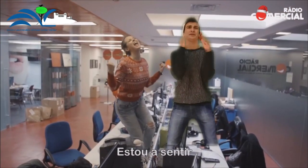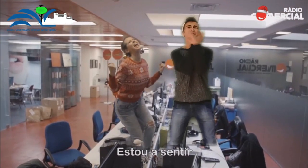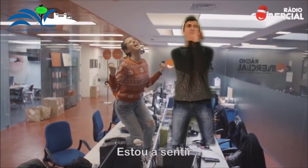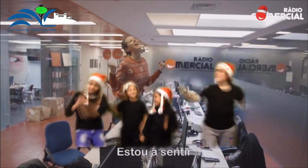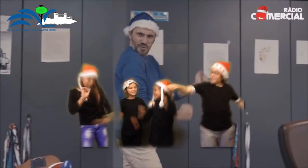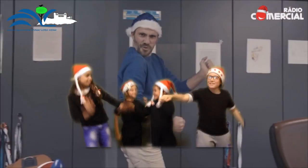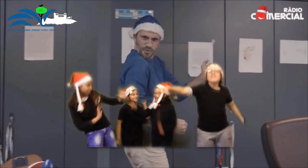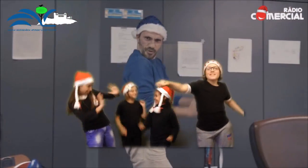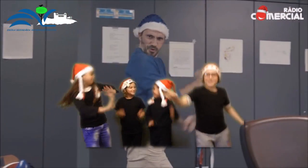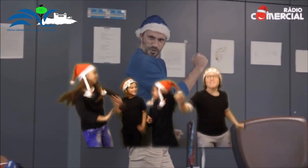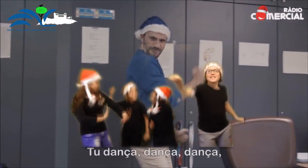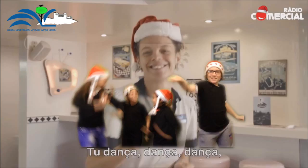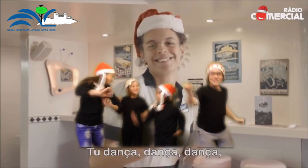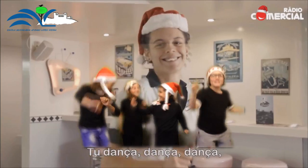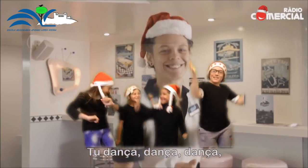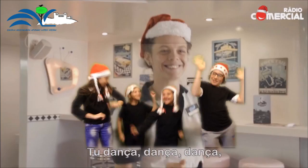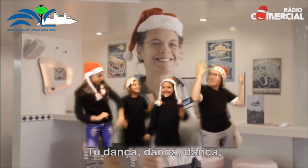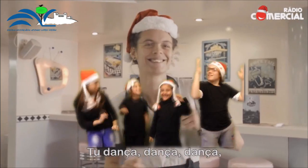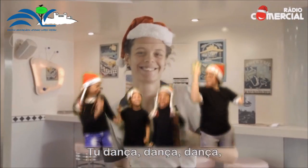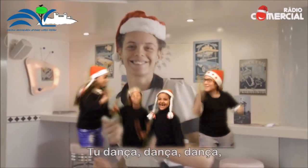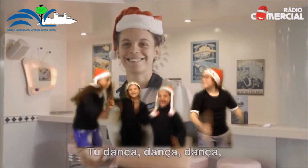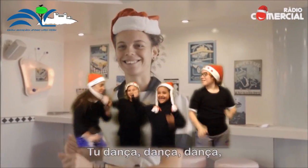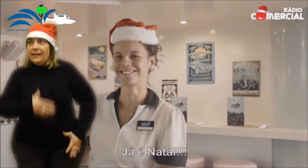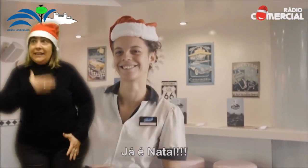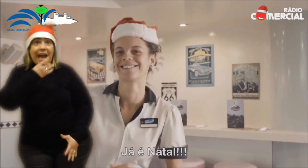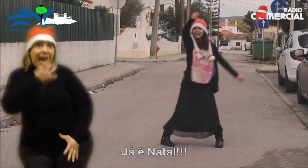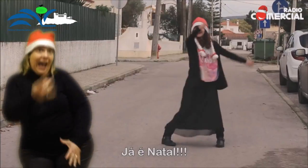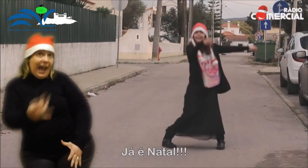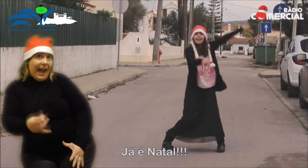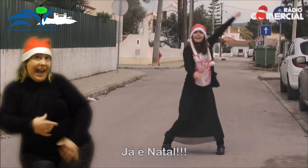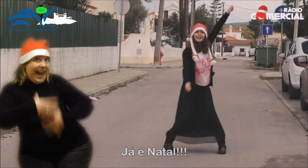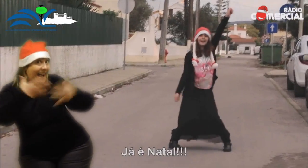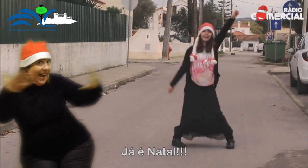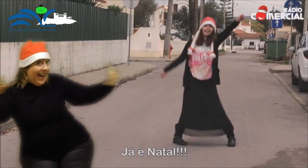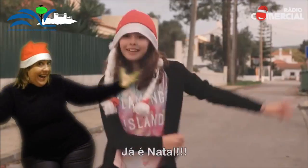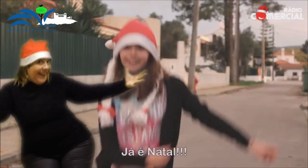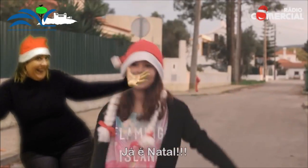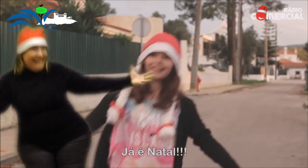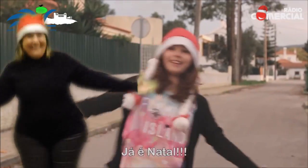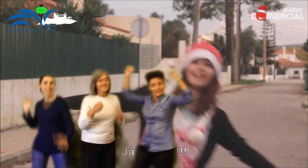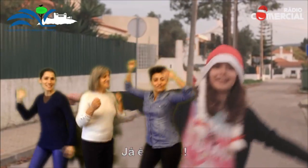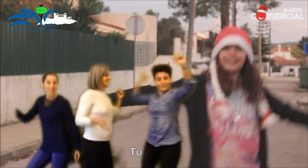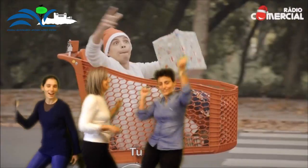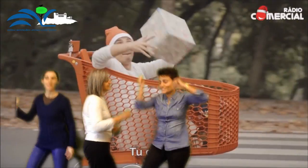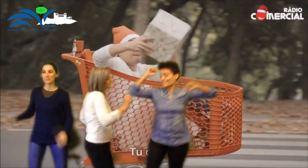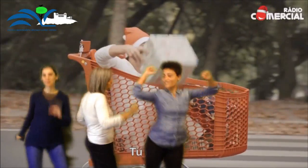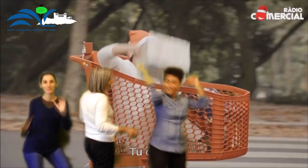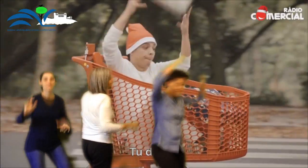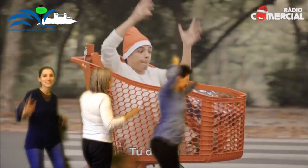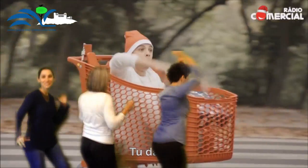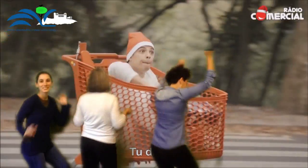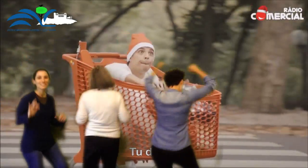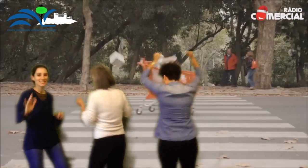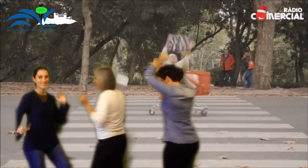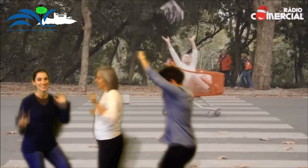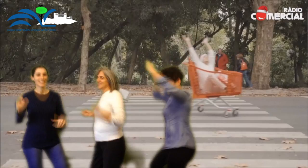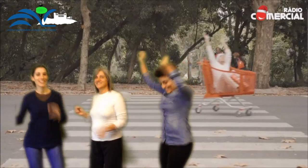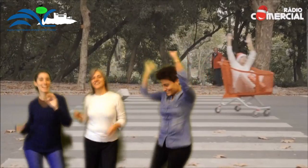sentir. Tu dança, dança, dança. Já é Natal. Tu